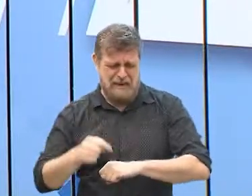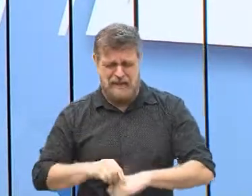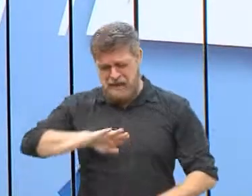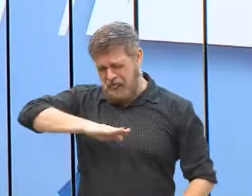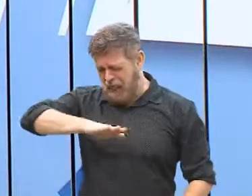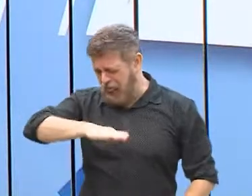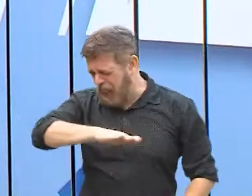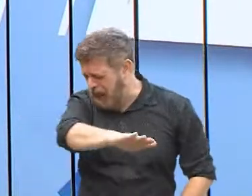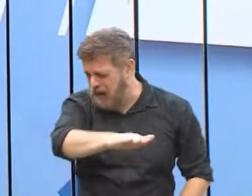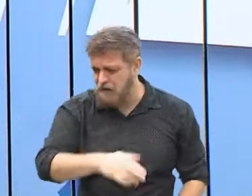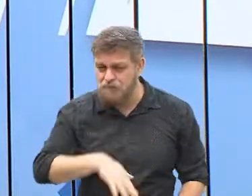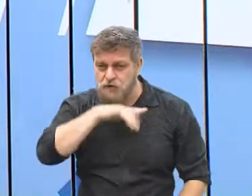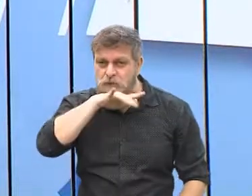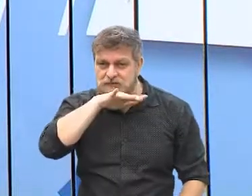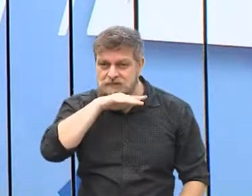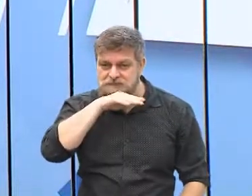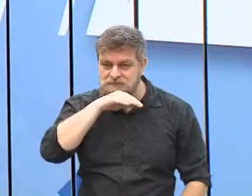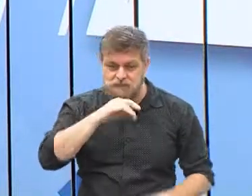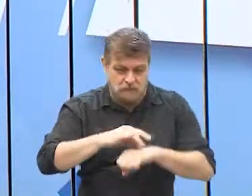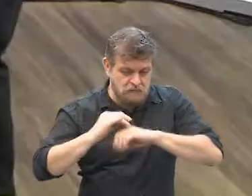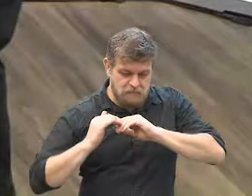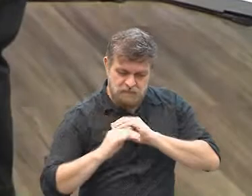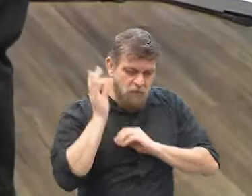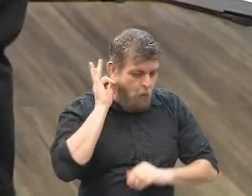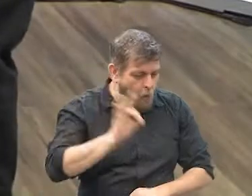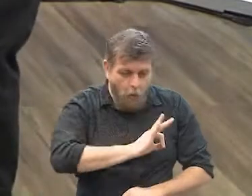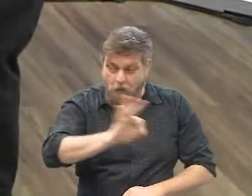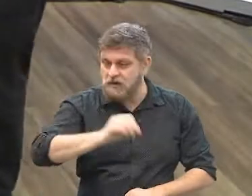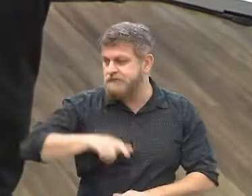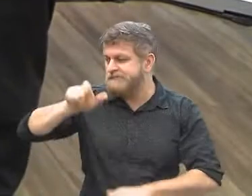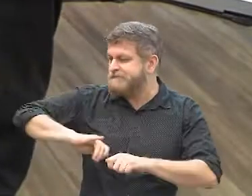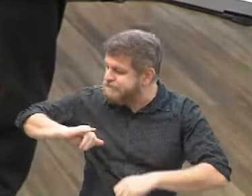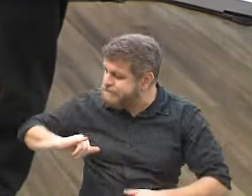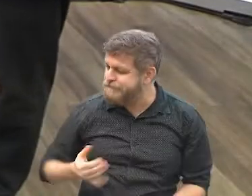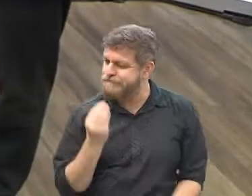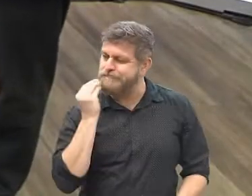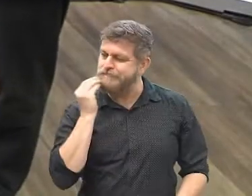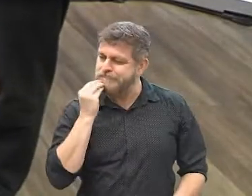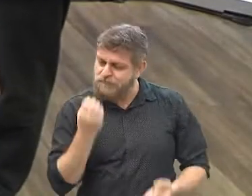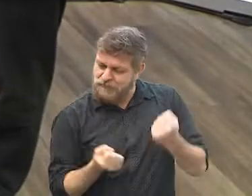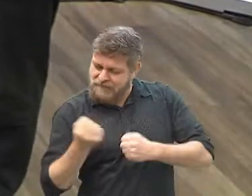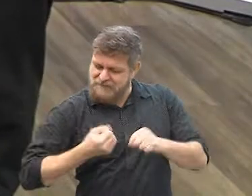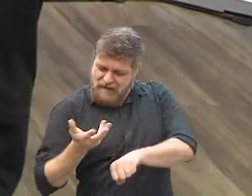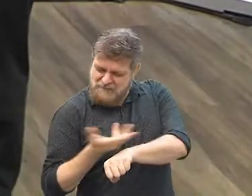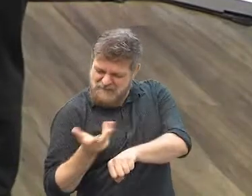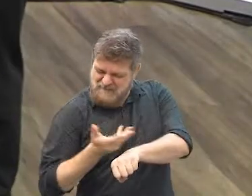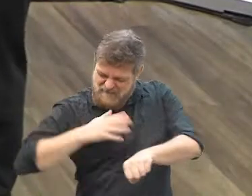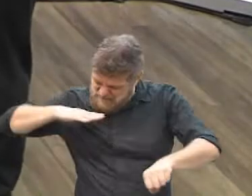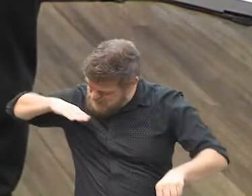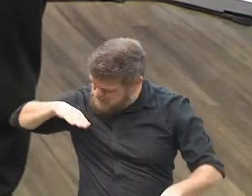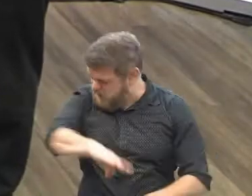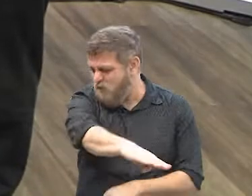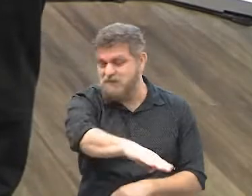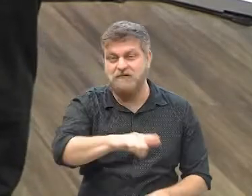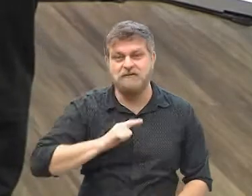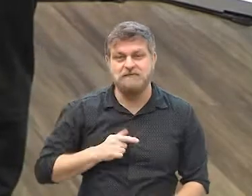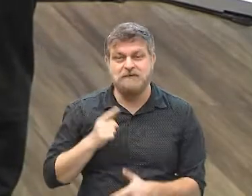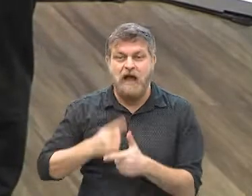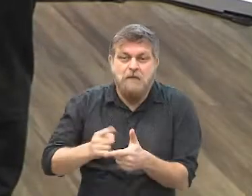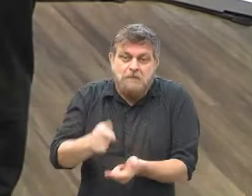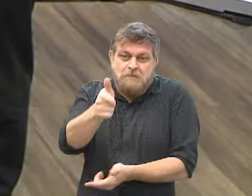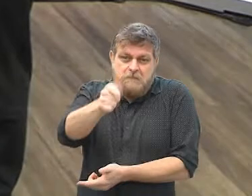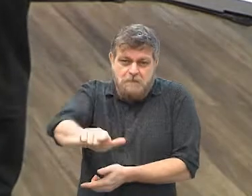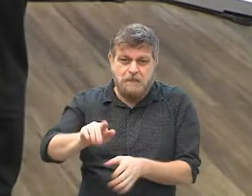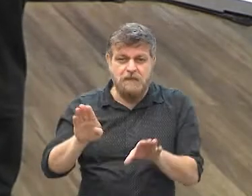pavimentação daquele trecho. Aí o pavimento ficou ótimo, as pessoas aproveitaram e excederam. Surge outro problema. Não só ali, por exemplo,